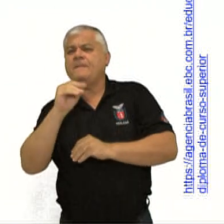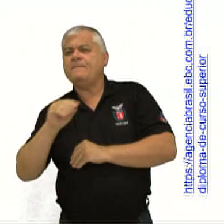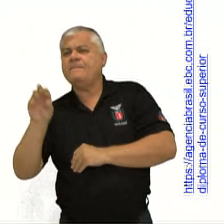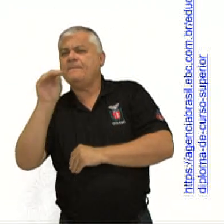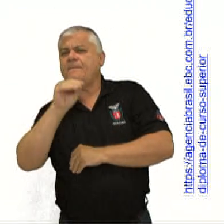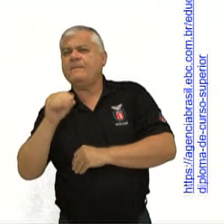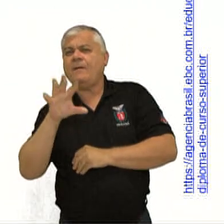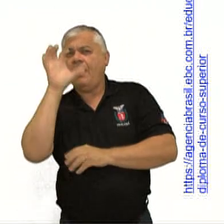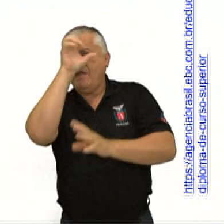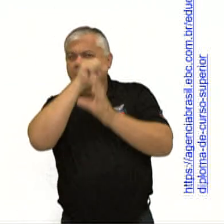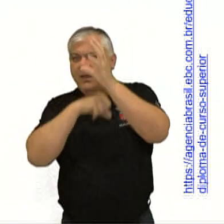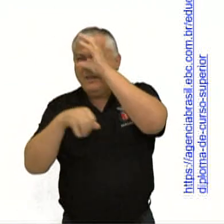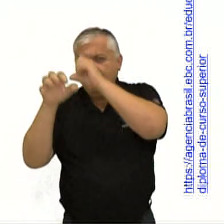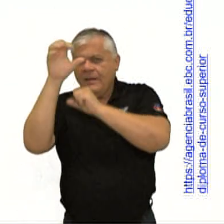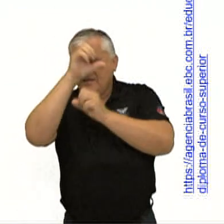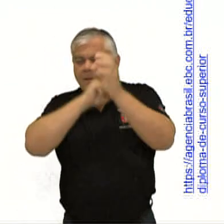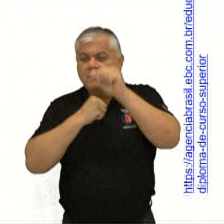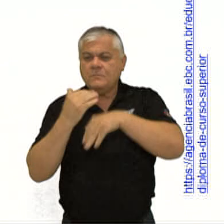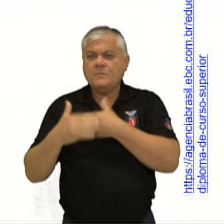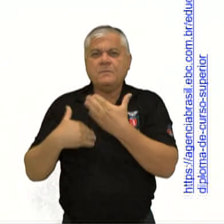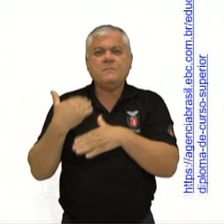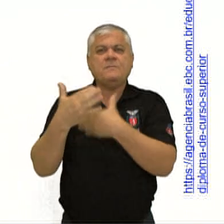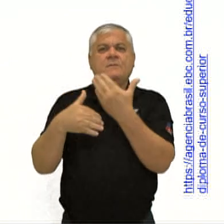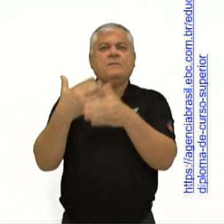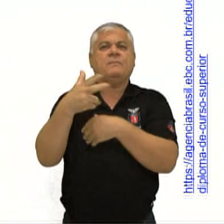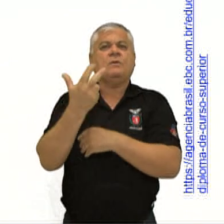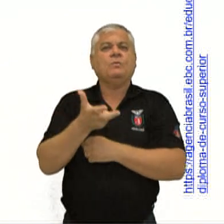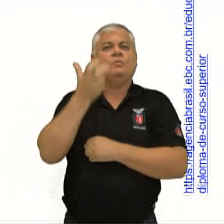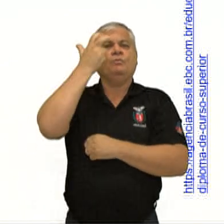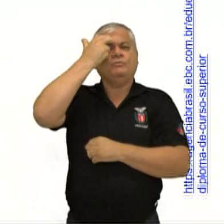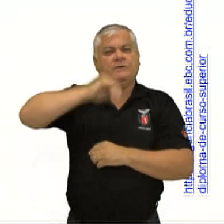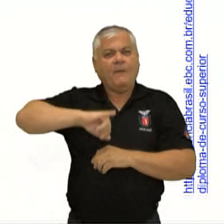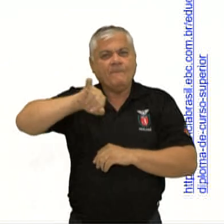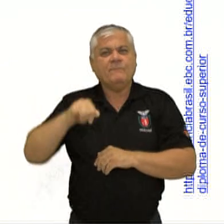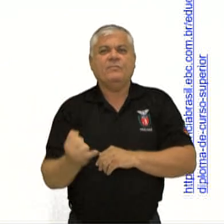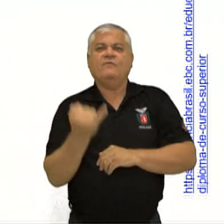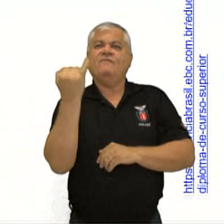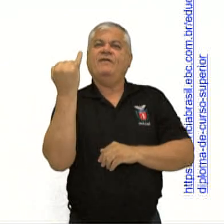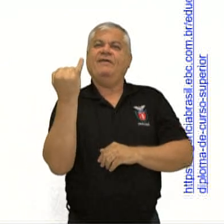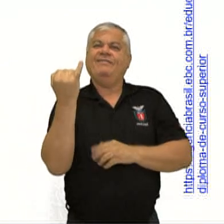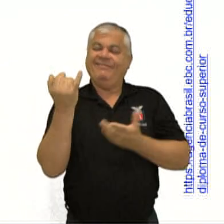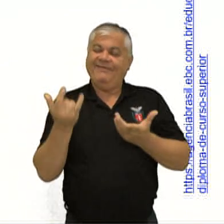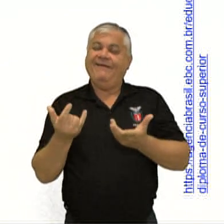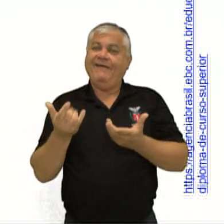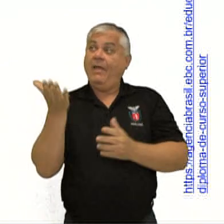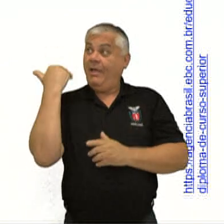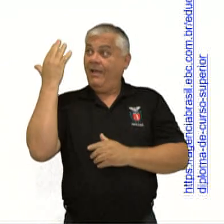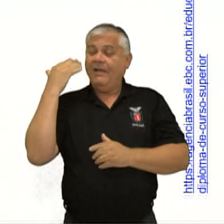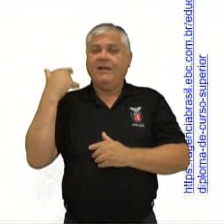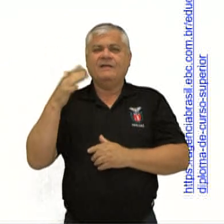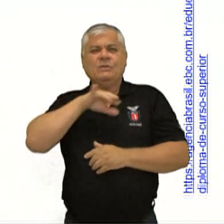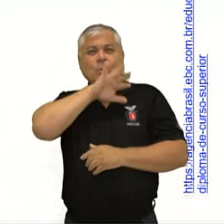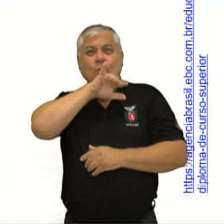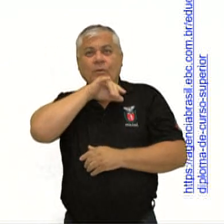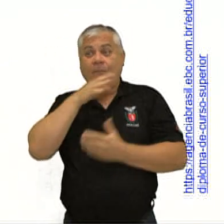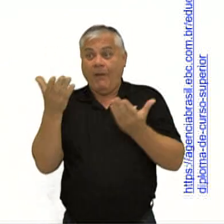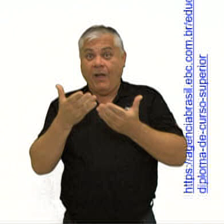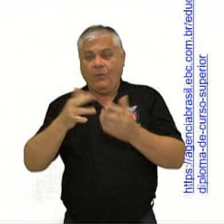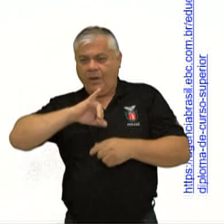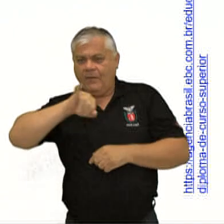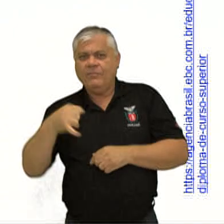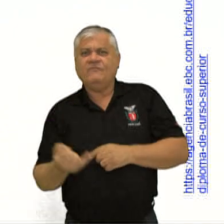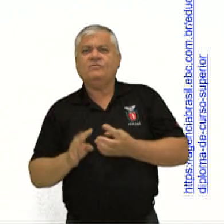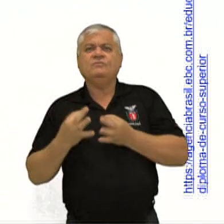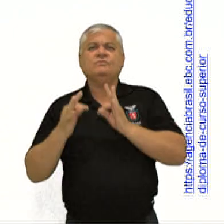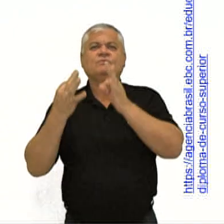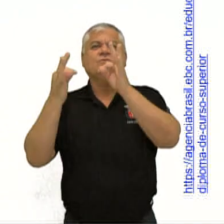cultura com isso. Pelo contrário, eles têm se utilizado aquilo que num primeiro momento foi ruim, estão usando agora as mídias e tecnologias